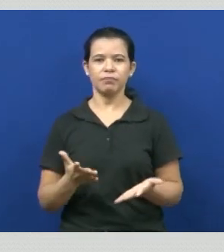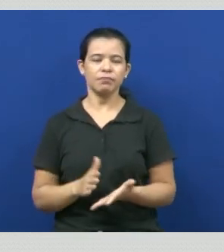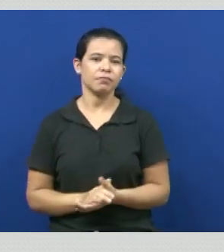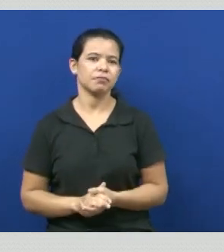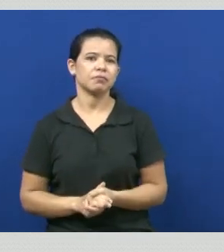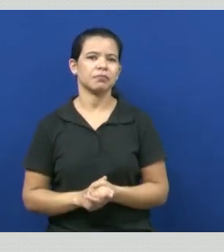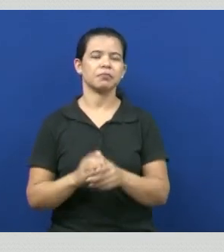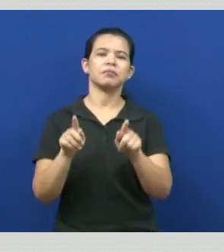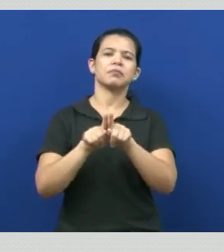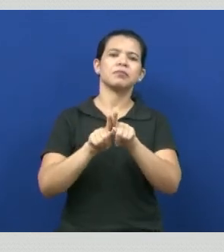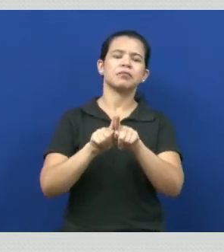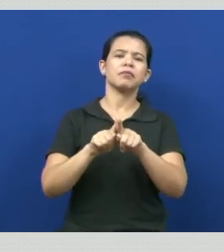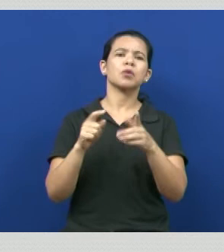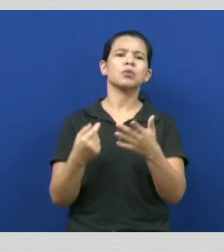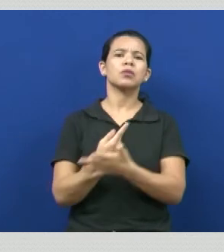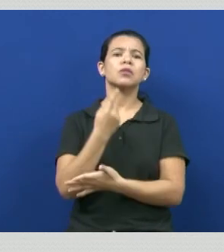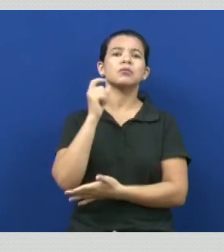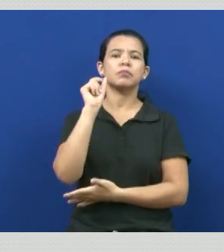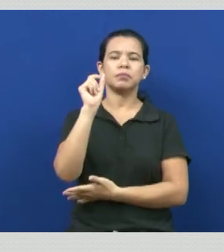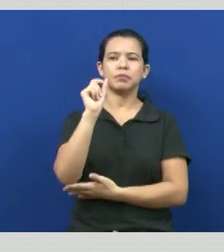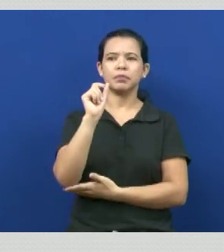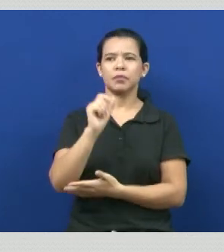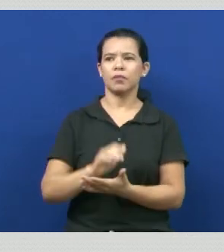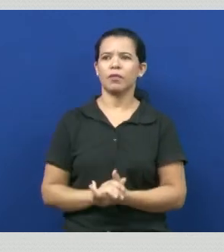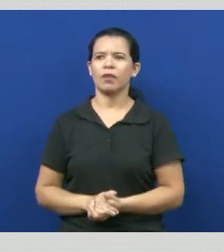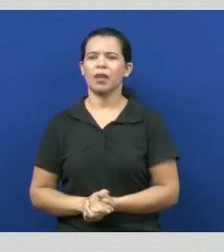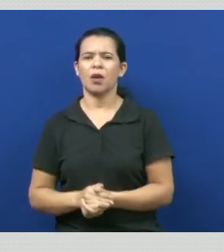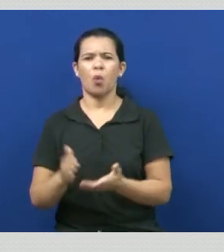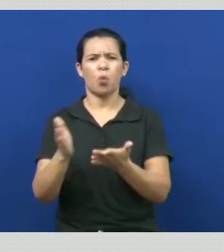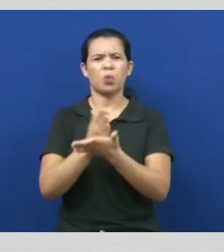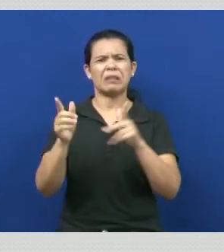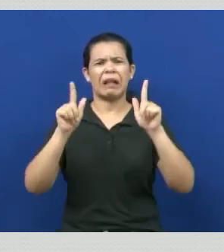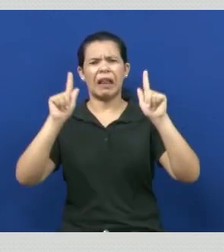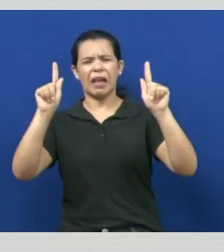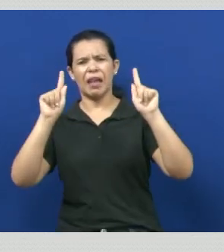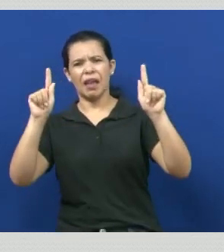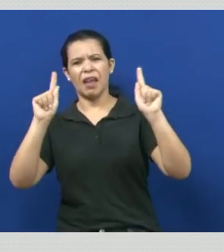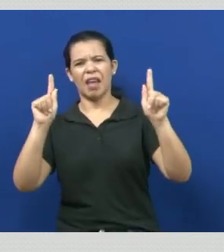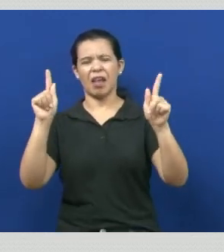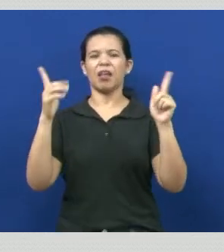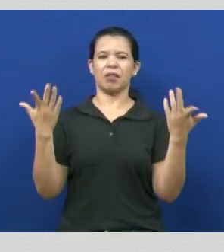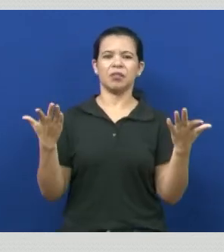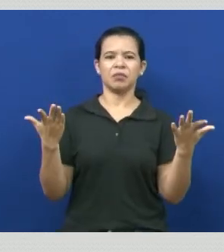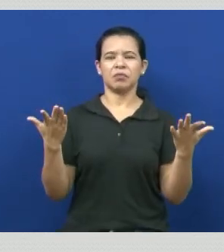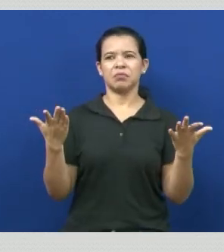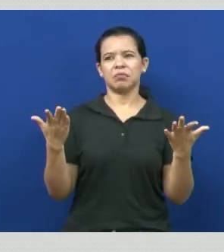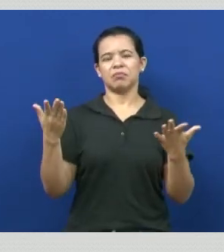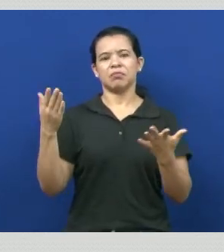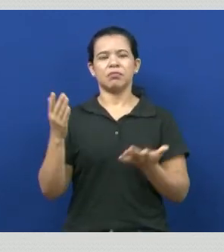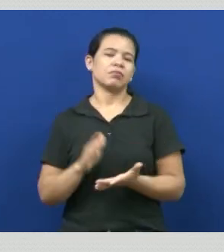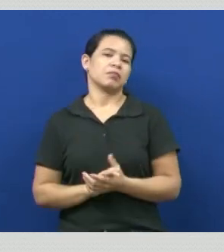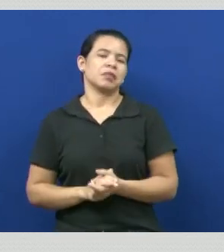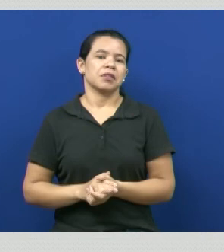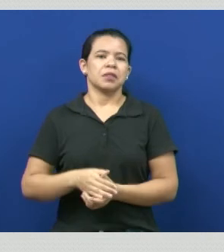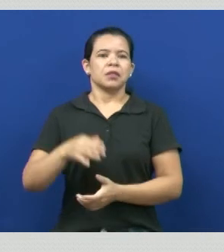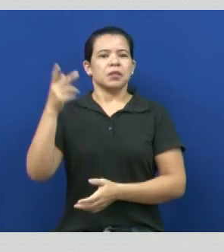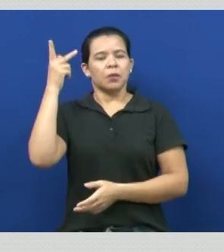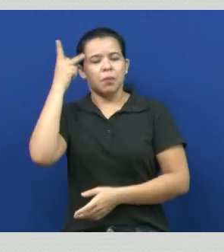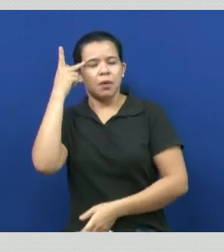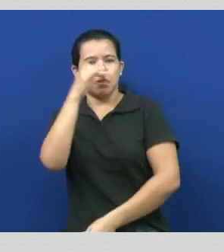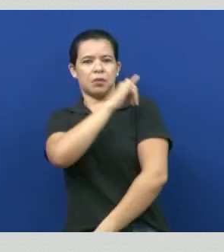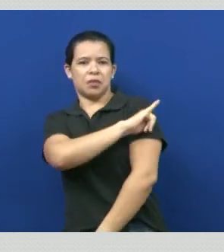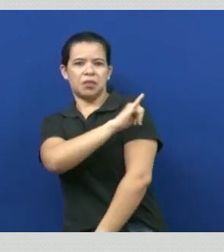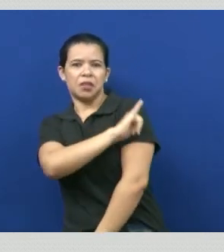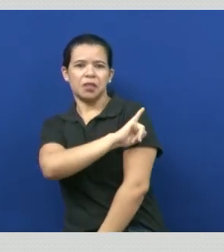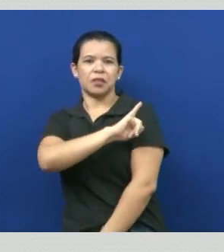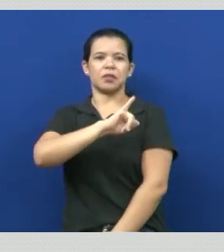estava acontecendo? Estava acontecendo as revoltas sociais no Nordeste, no Rio de Janeiro, em São Paulo e no Sul, né?